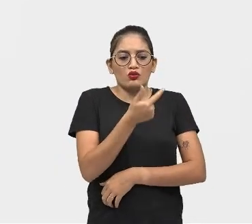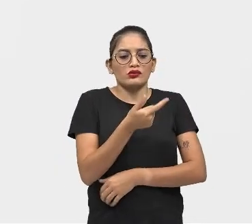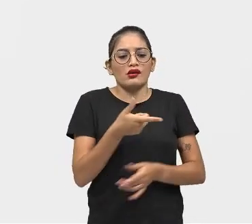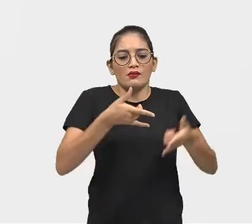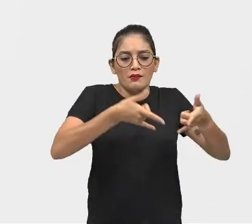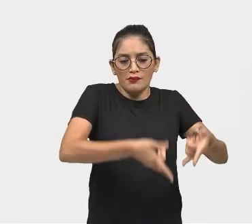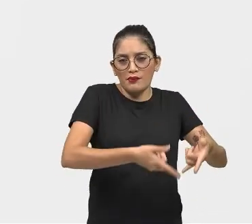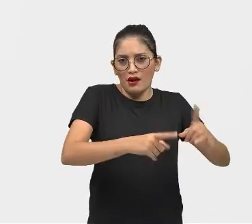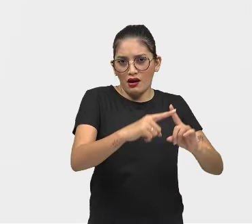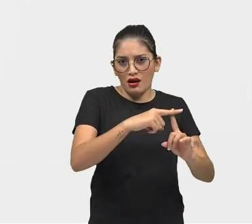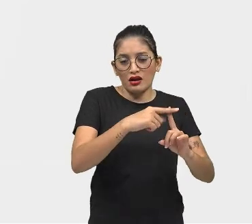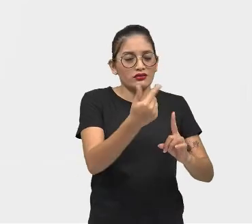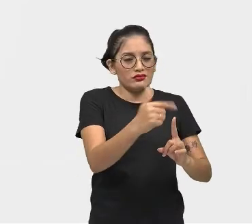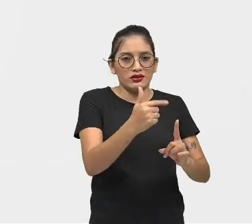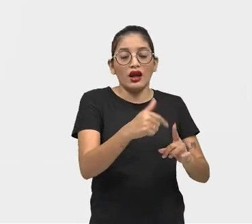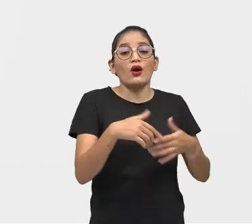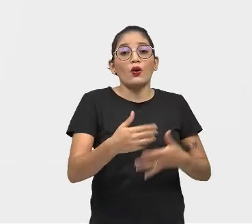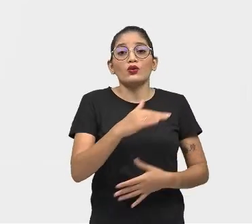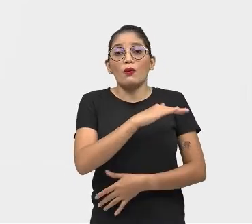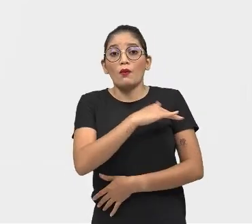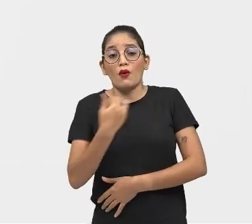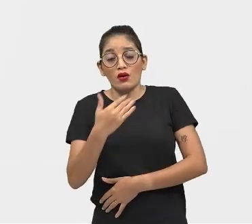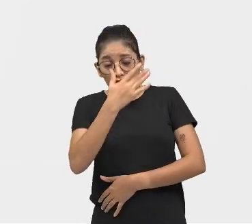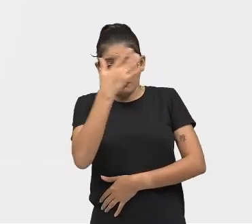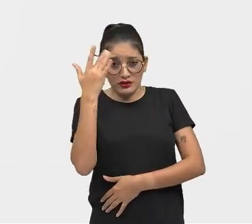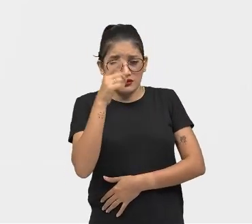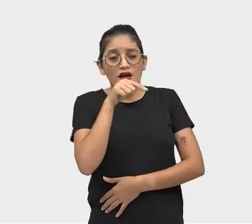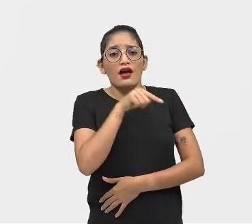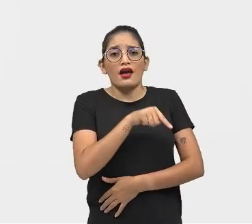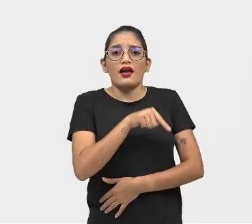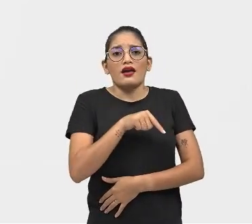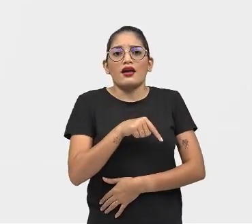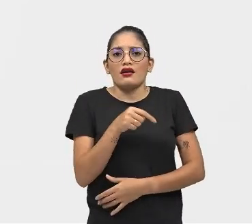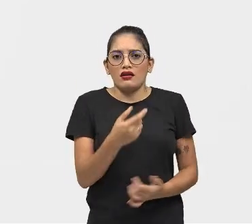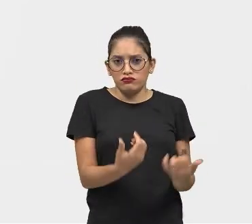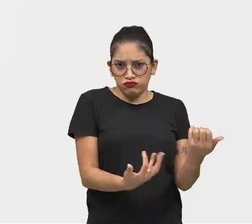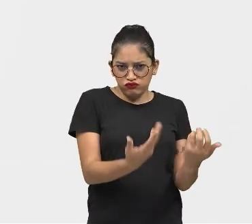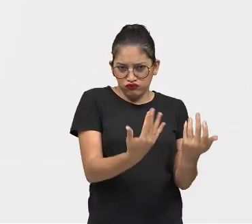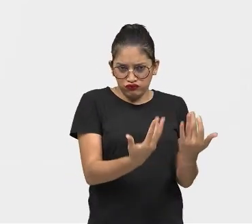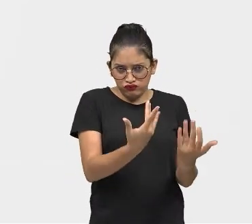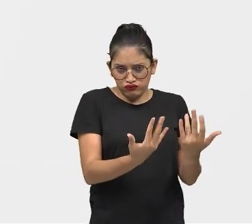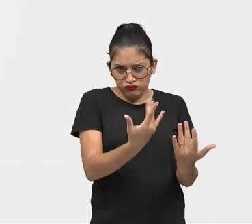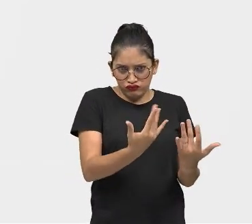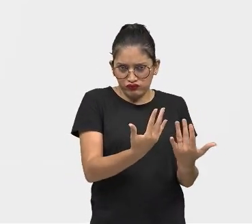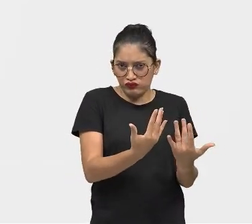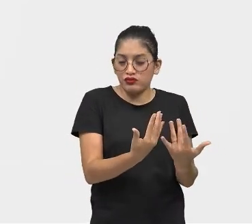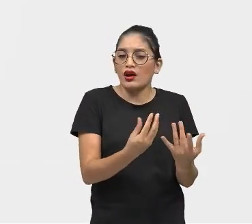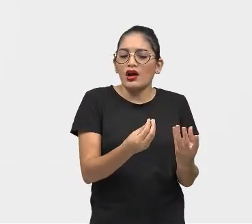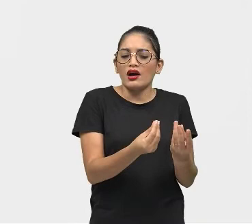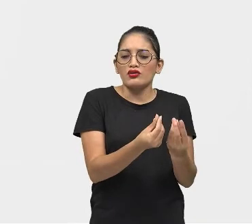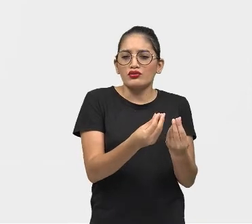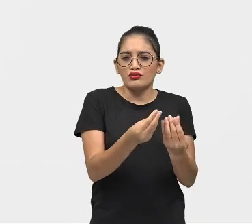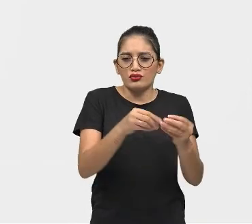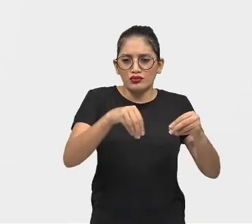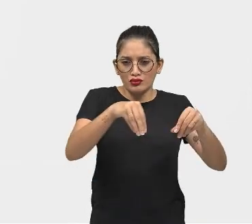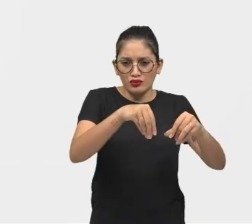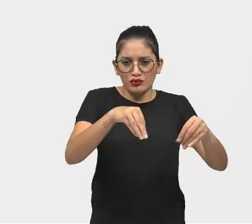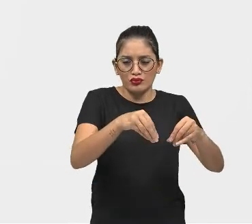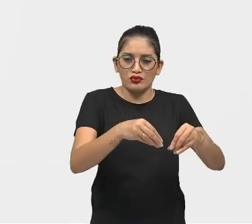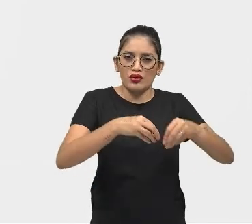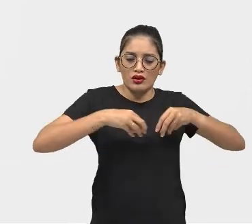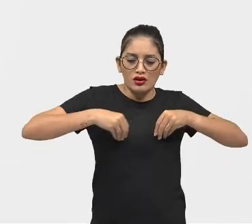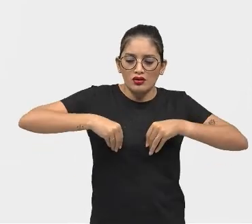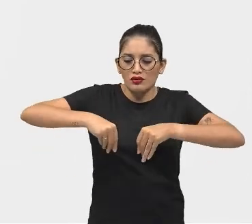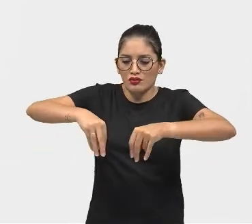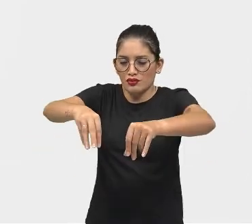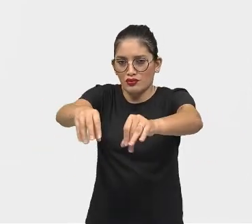cemitérios. Quando morre uma pessoa, esta pessoa é cremada e as suas cinzas são colocadas no rio